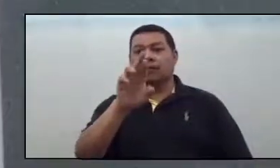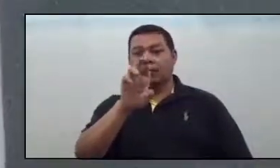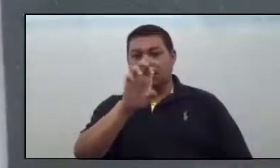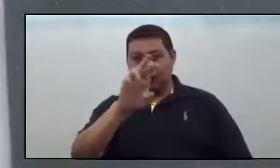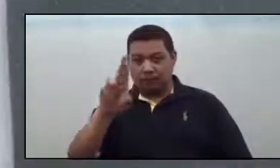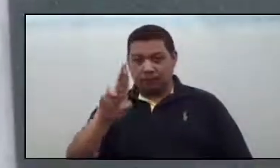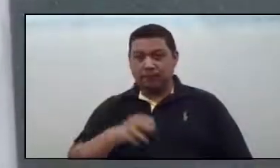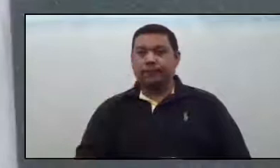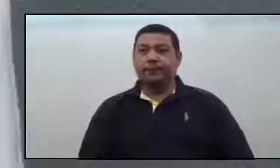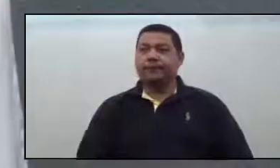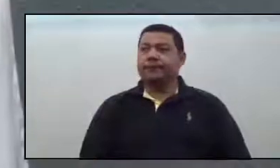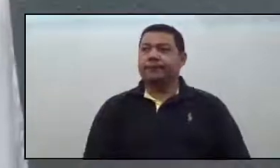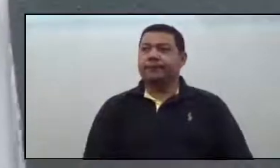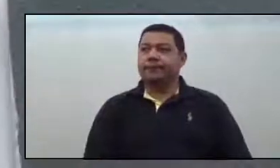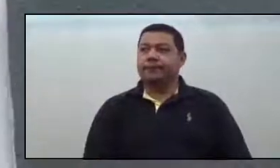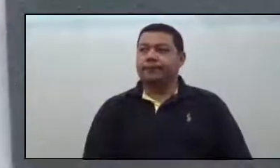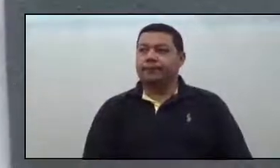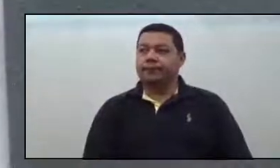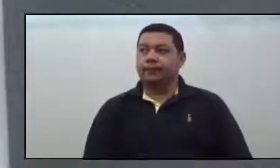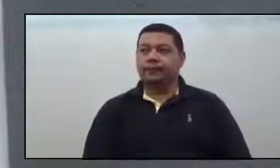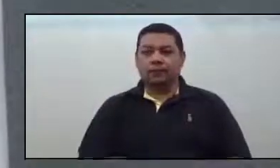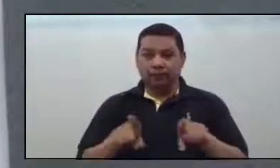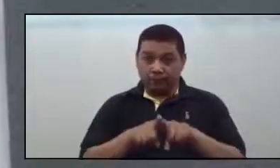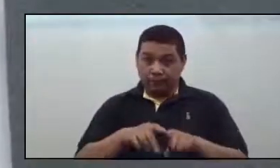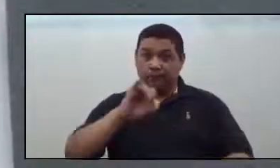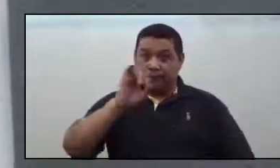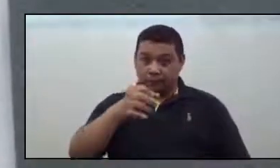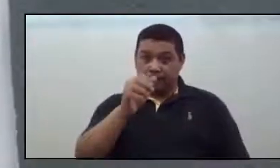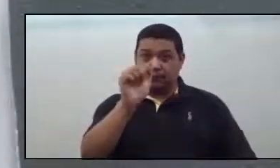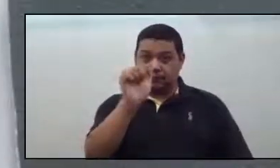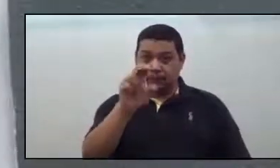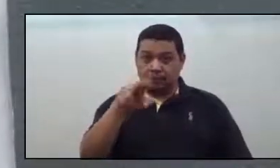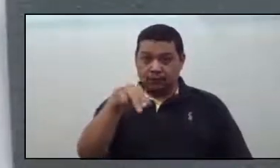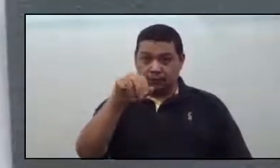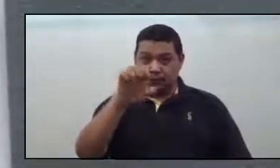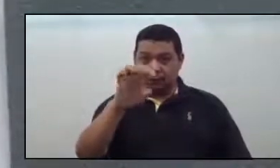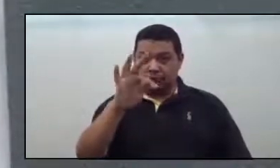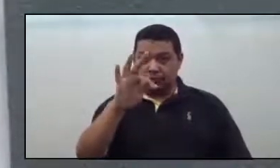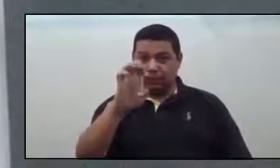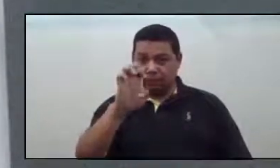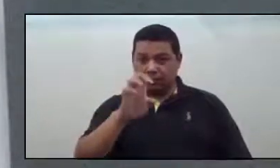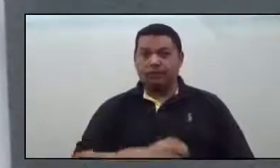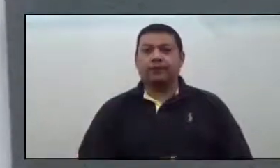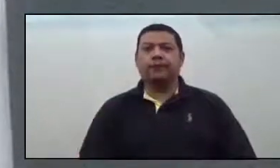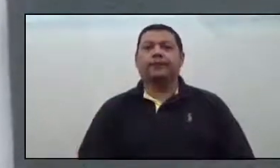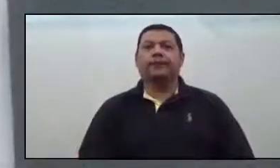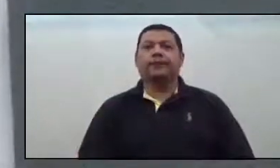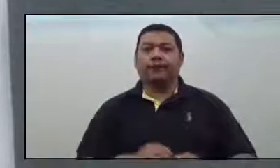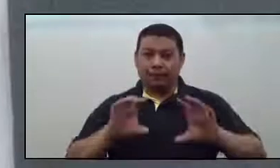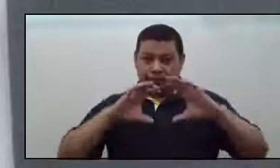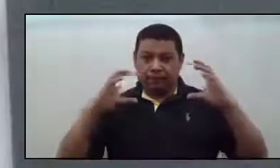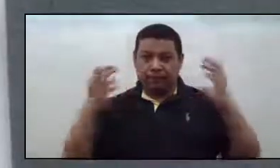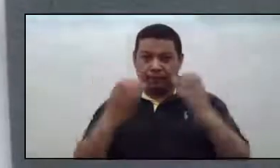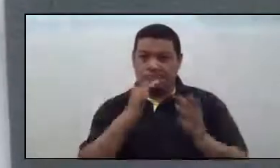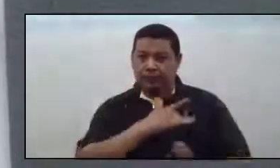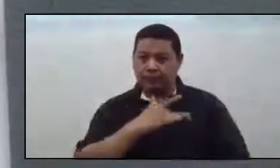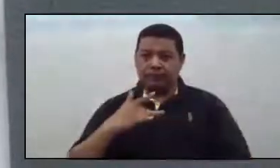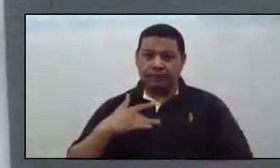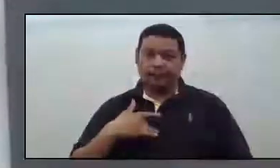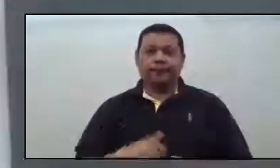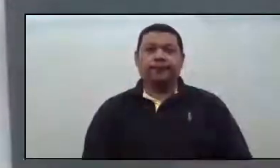Queria aqui cumprimentar a Janete e o Ivan, do nosso nobre Conselho de Saúde, muito